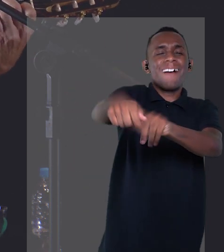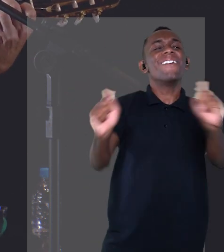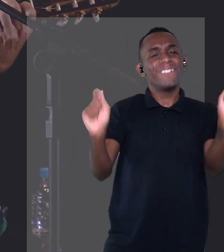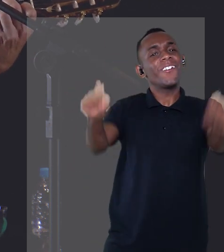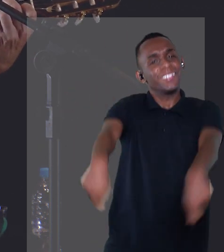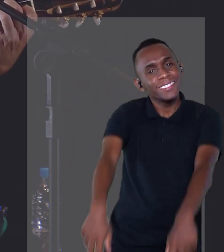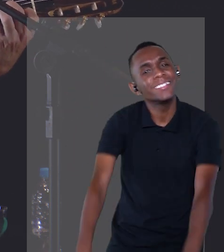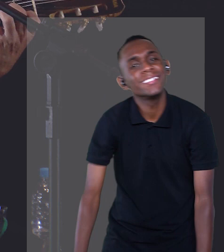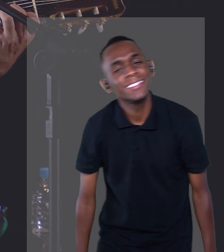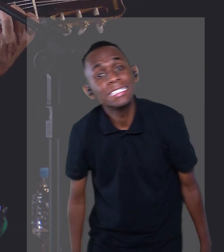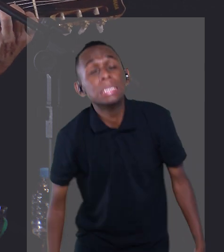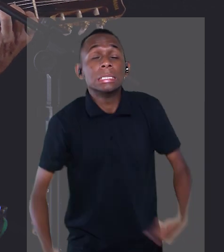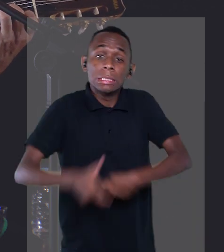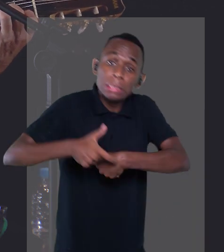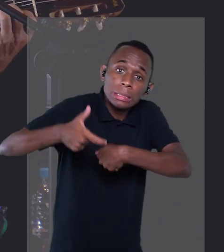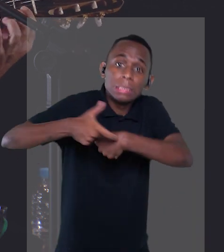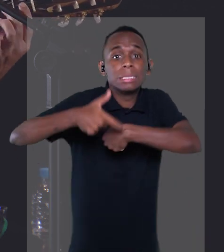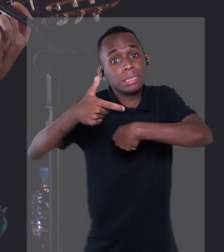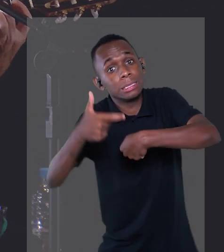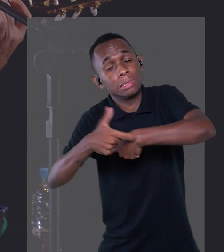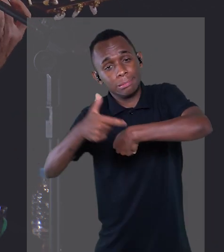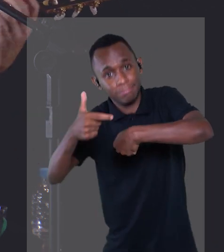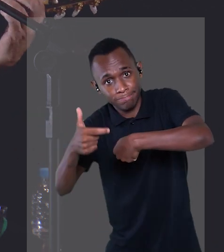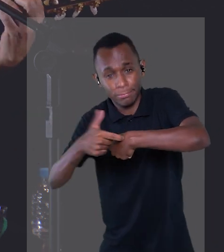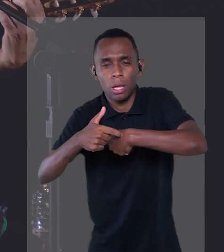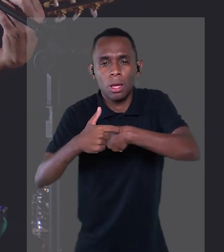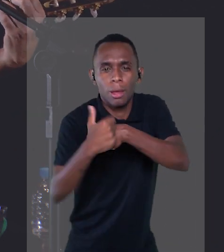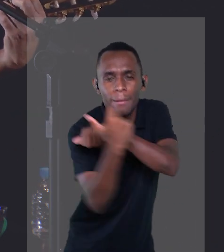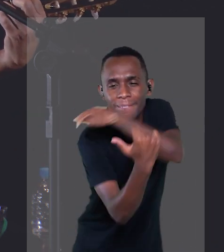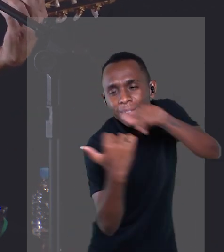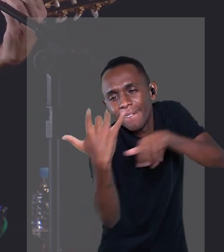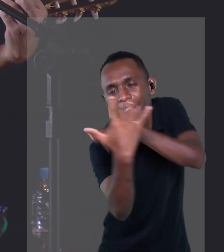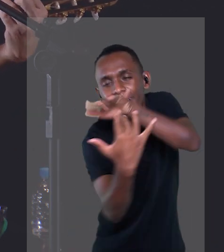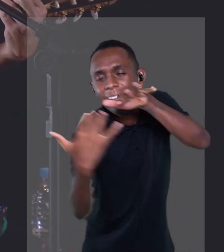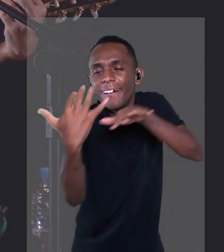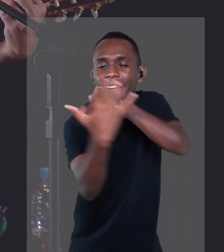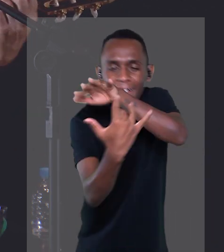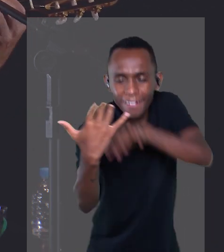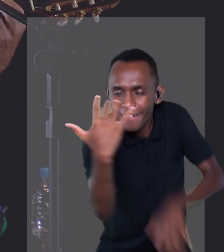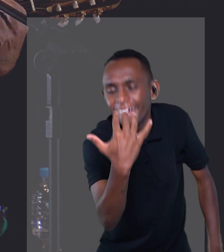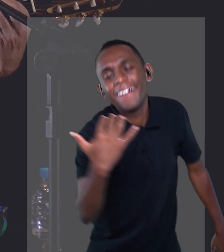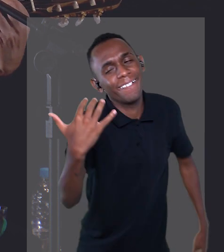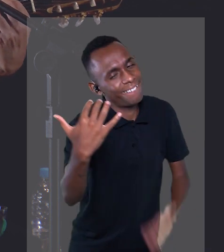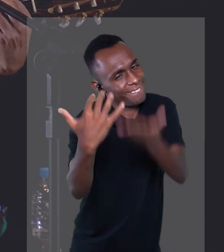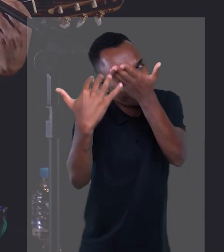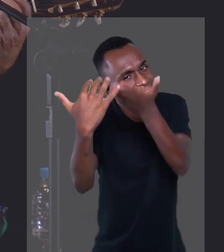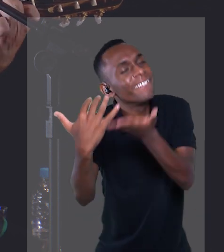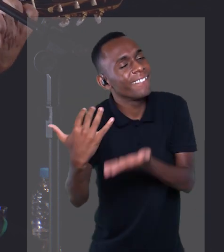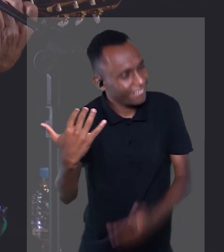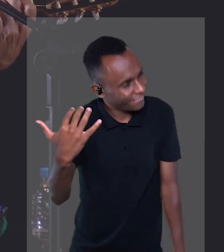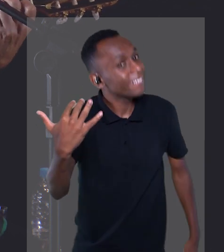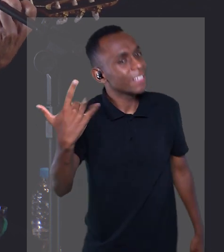E quando te conquistar do lado de lá,